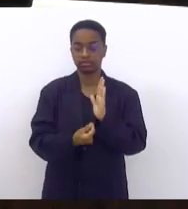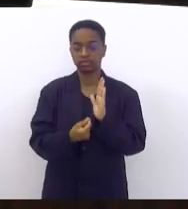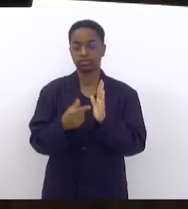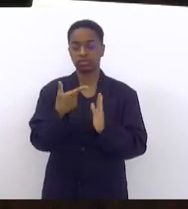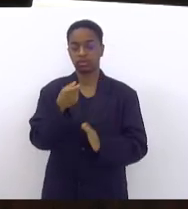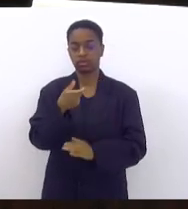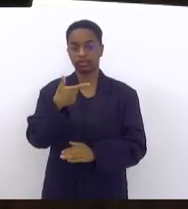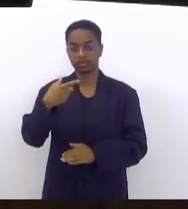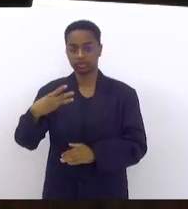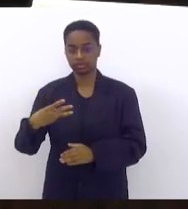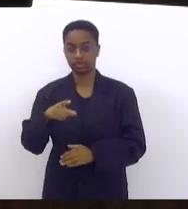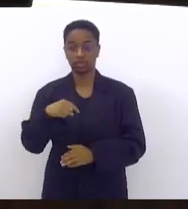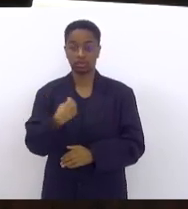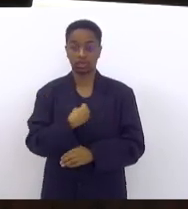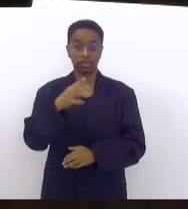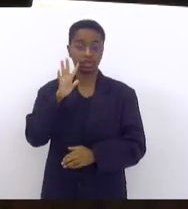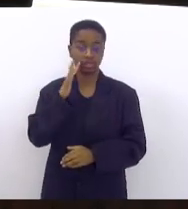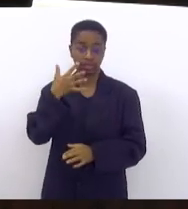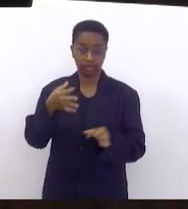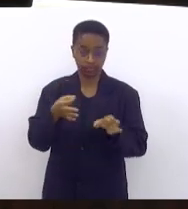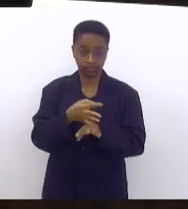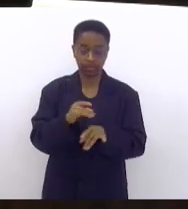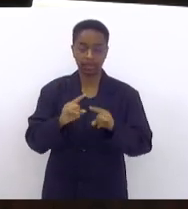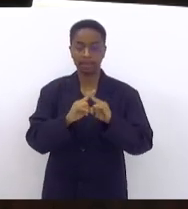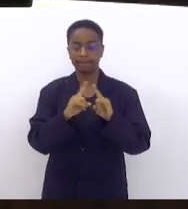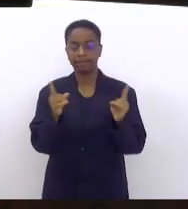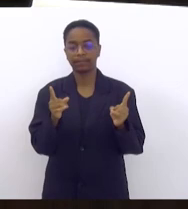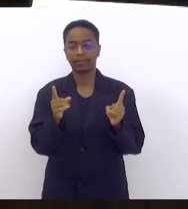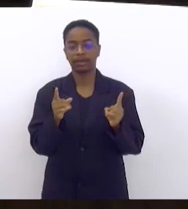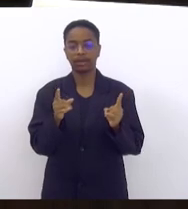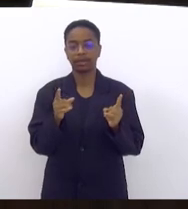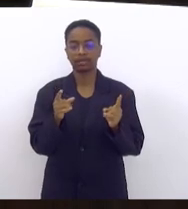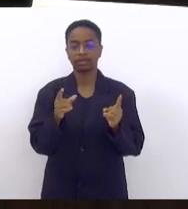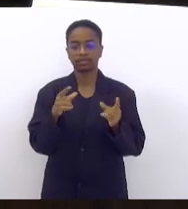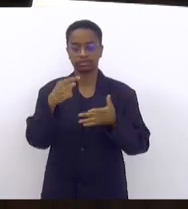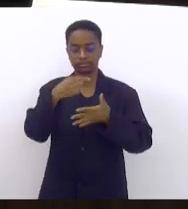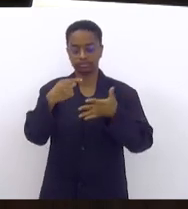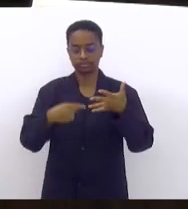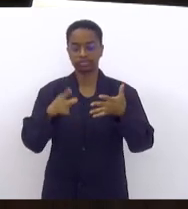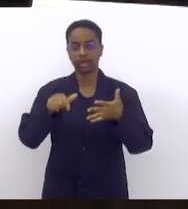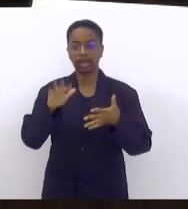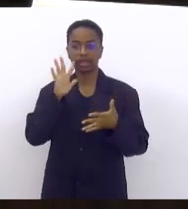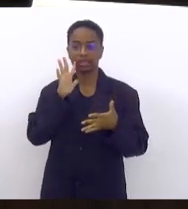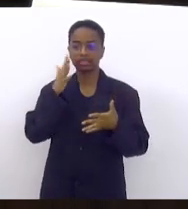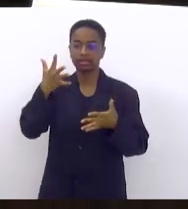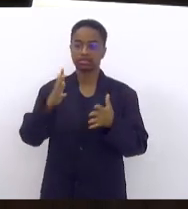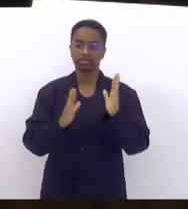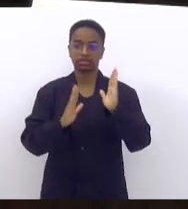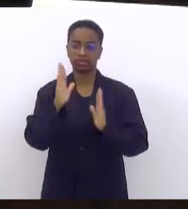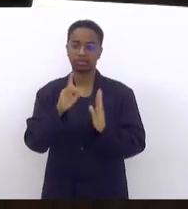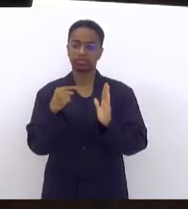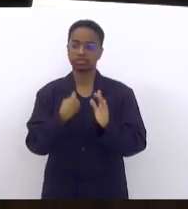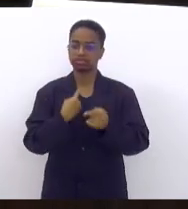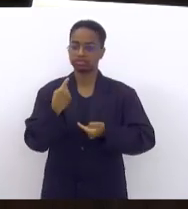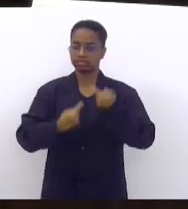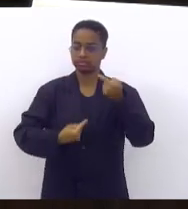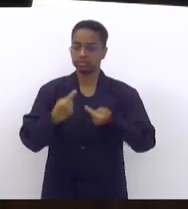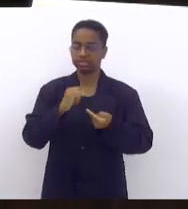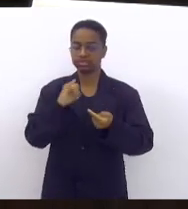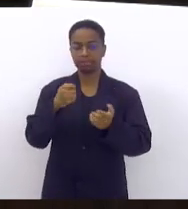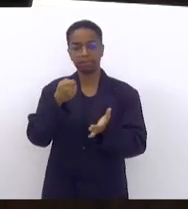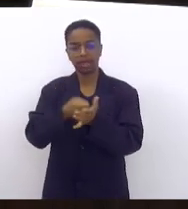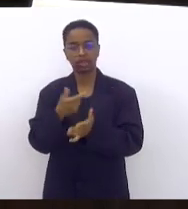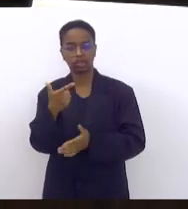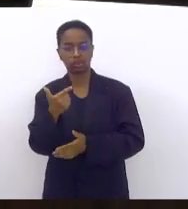gente definiu isso, aqueles que seriam... A decisão, na época que a gente estava debatendo, se ia pagar os 12, se ia